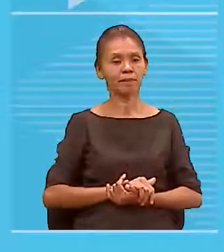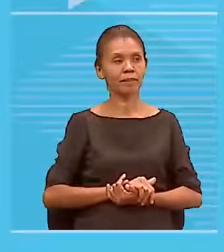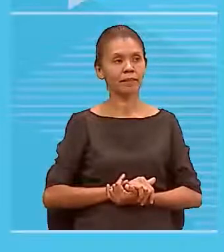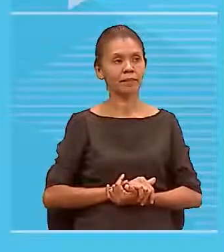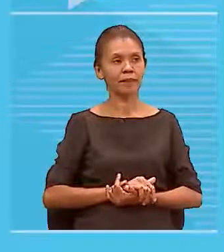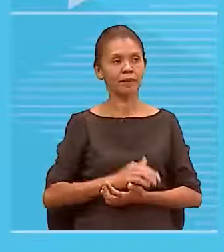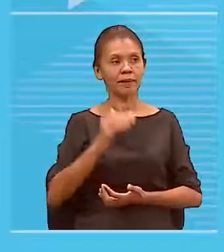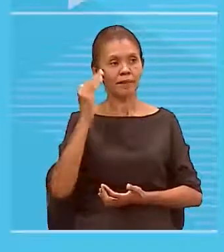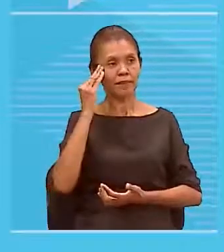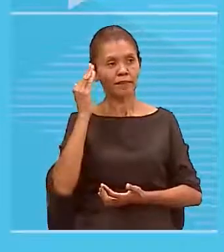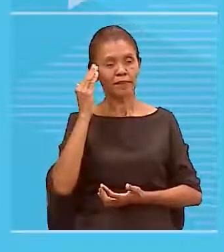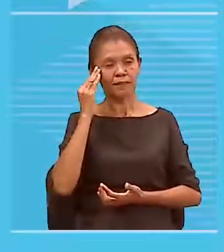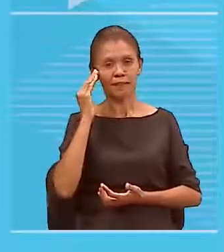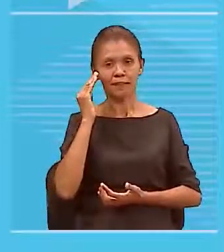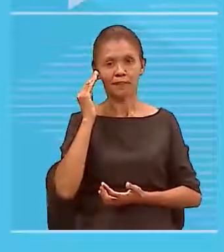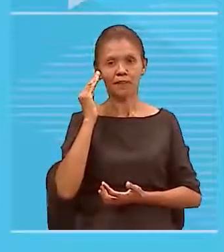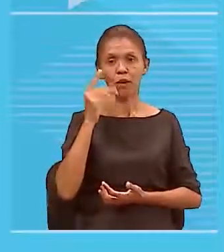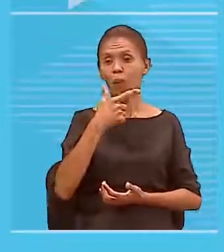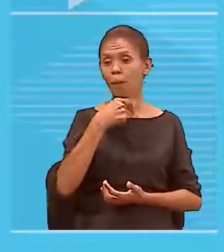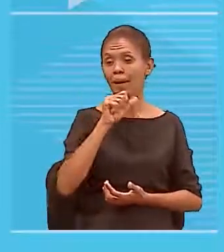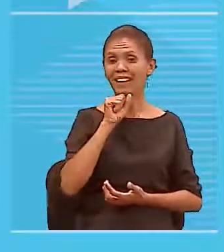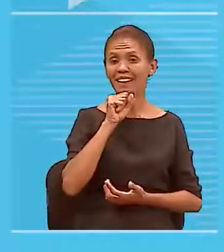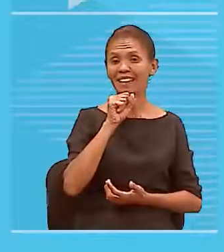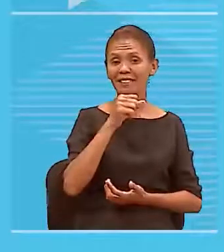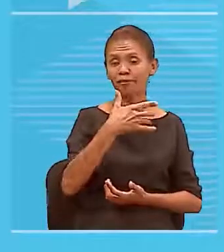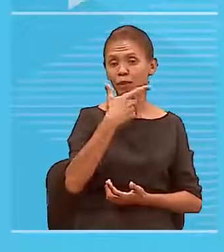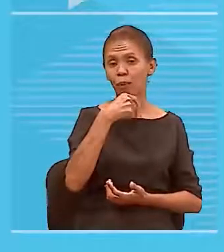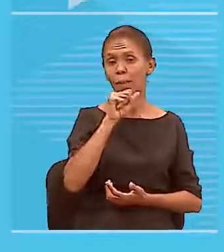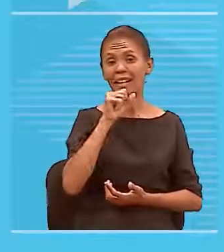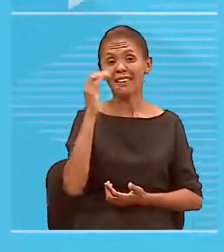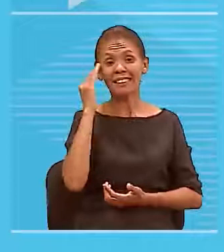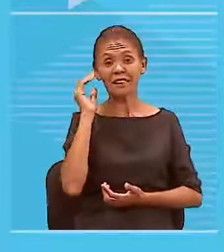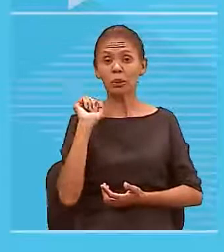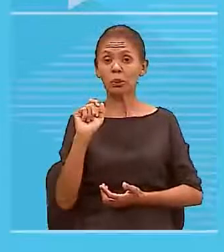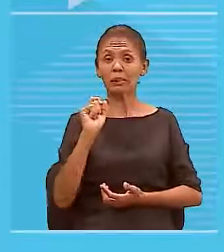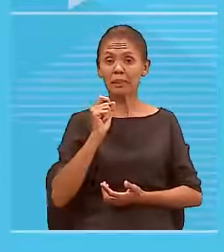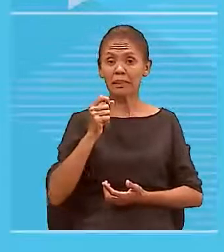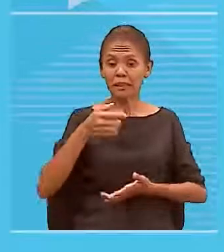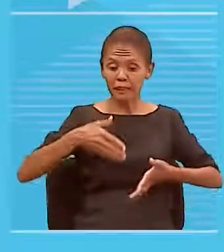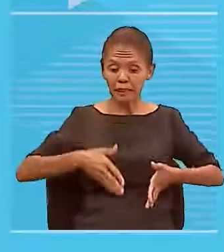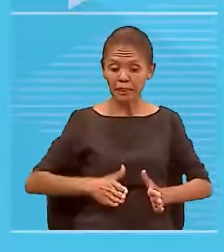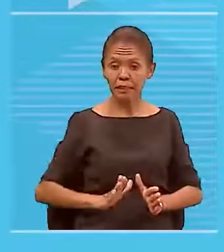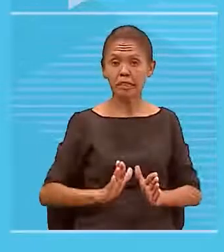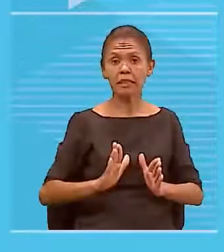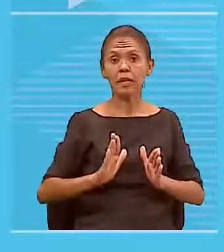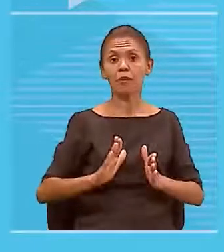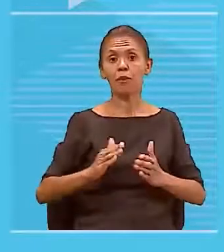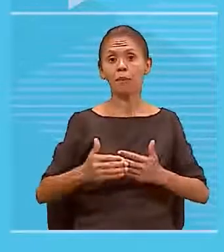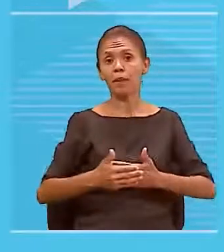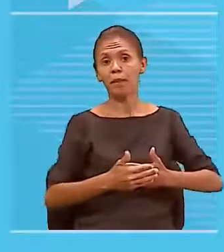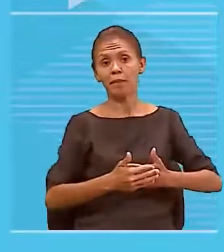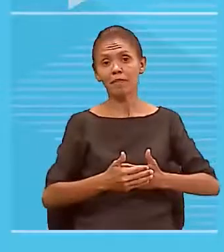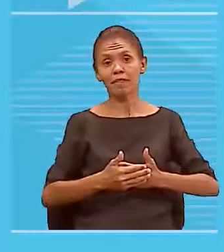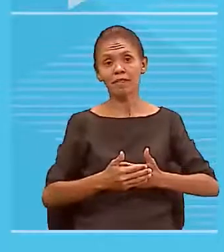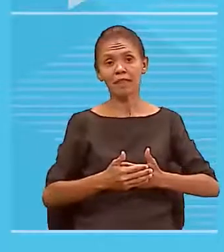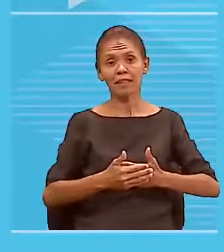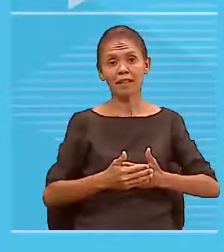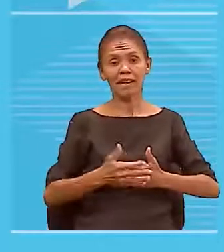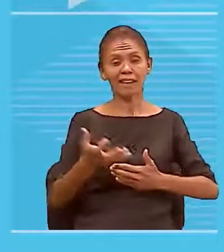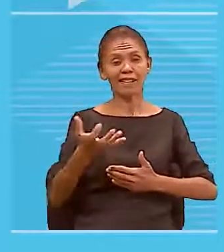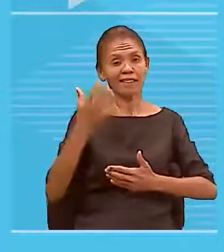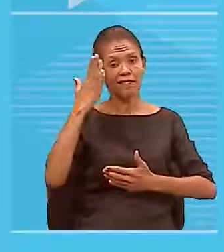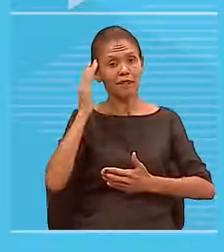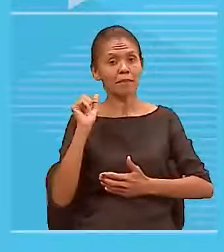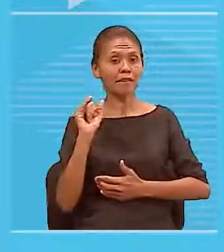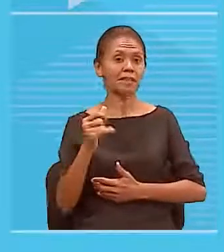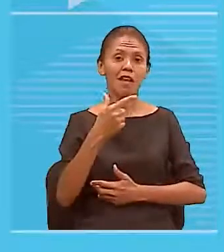que havia nascido uma criança né Meus parabéns homem ou mulher Ah que bom vem logo não